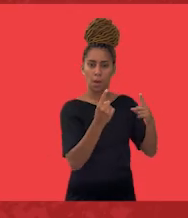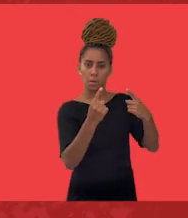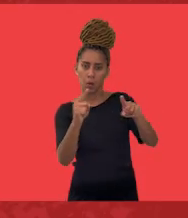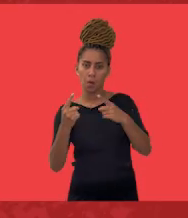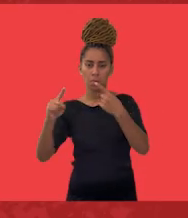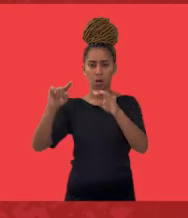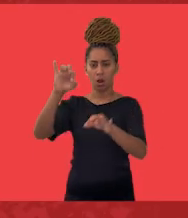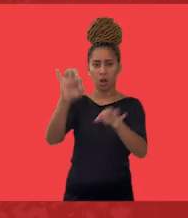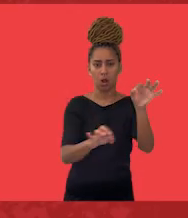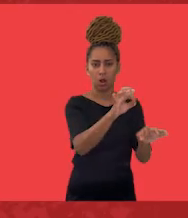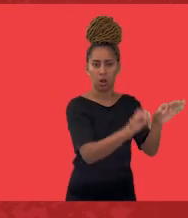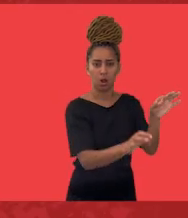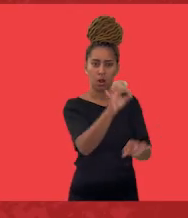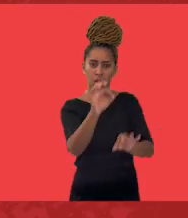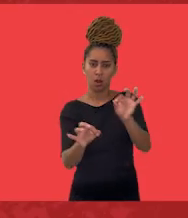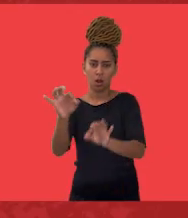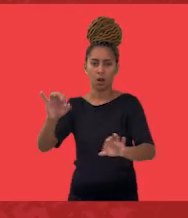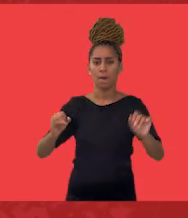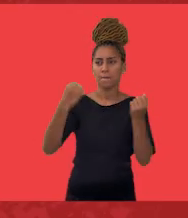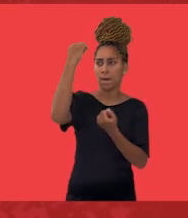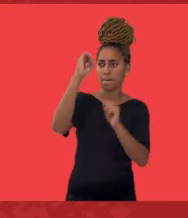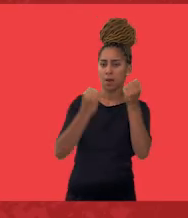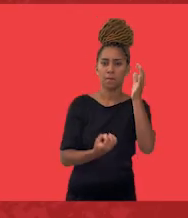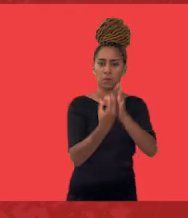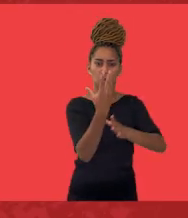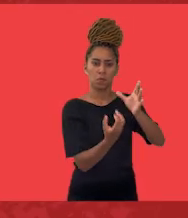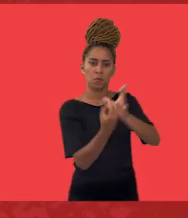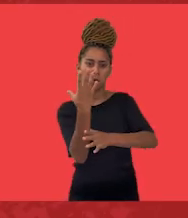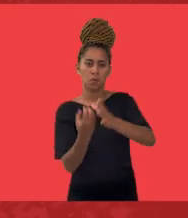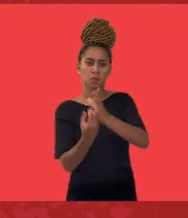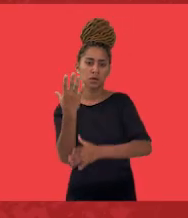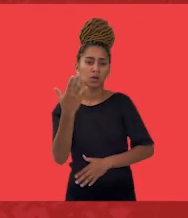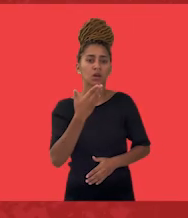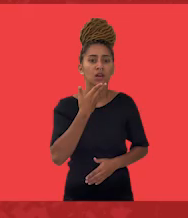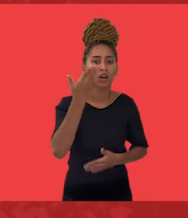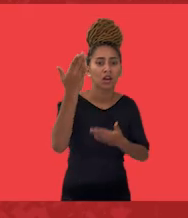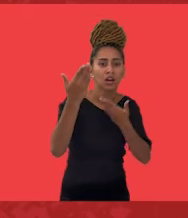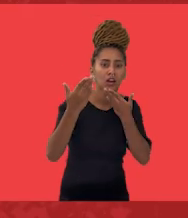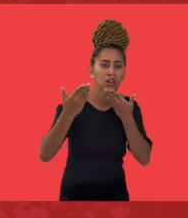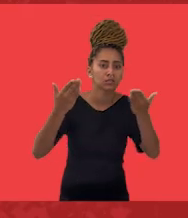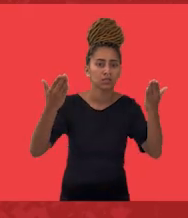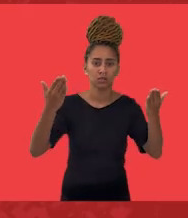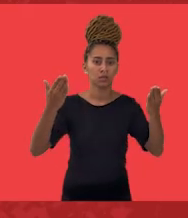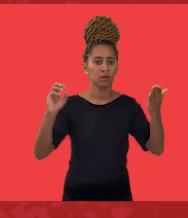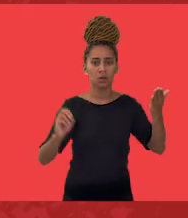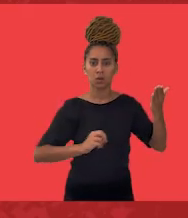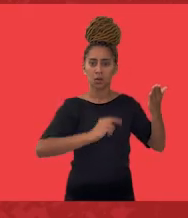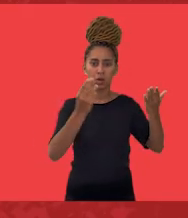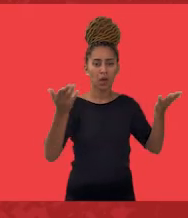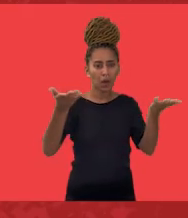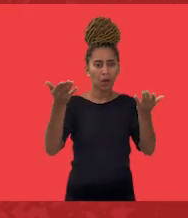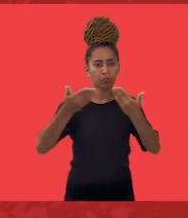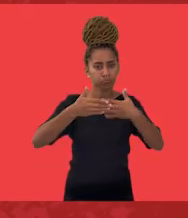tangerinas transgênicas, trajeto trêmulo, trivial, tropeça sem saco no tráfego